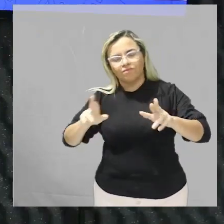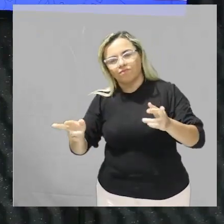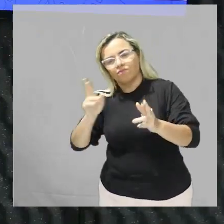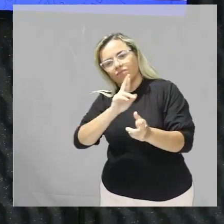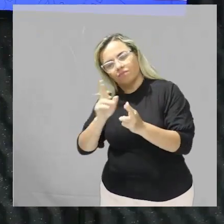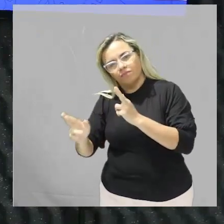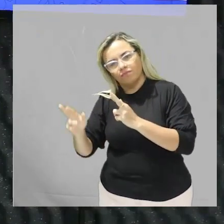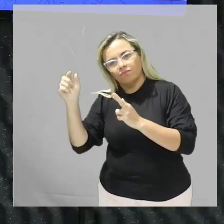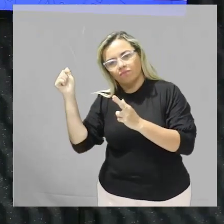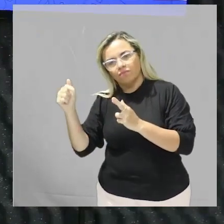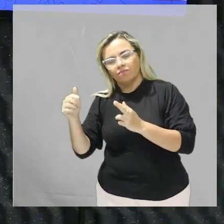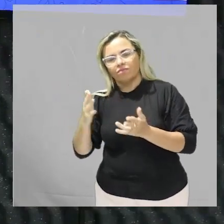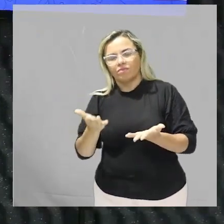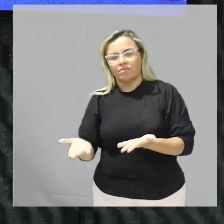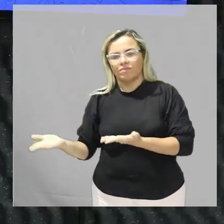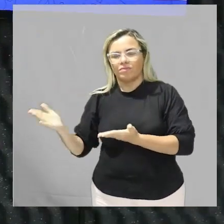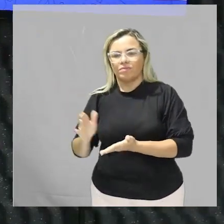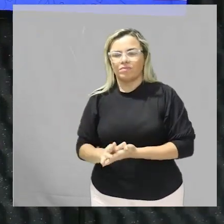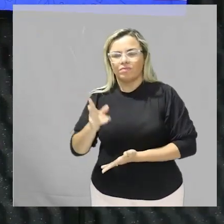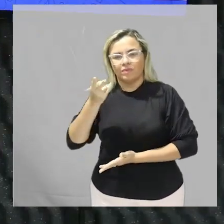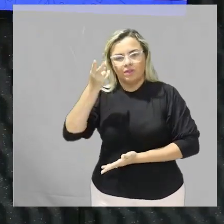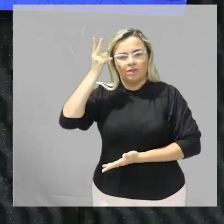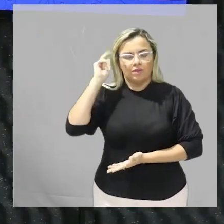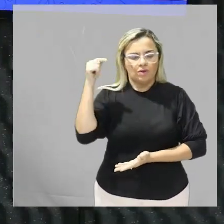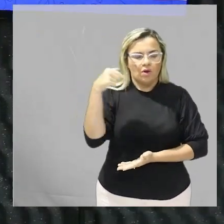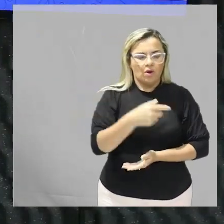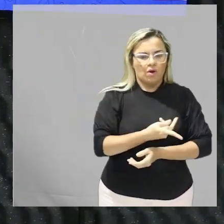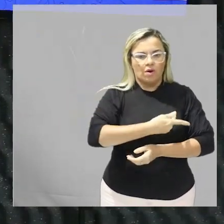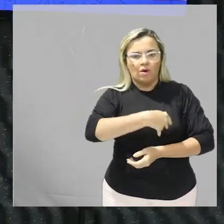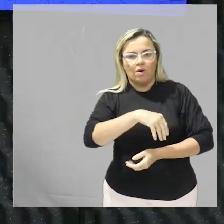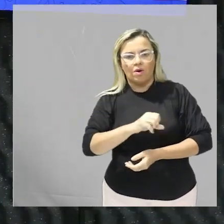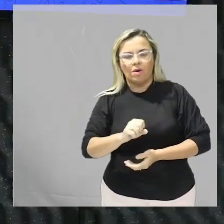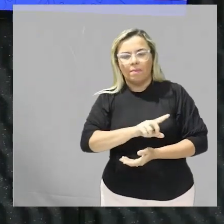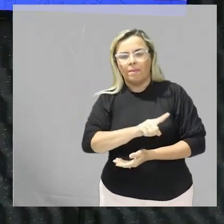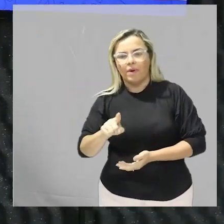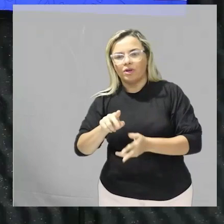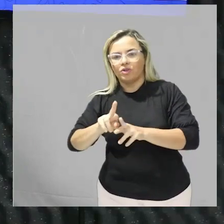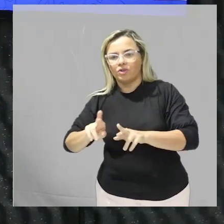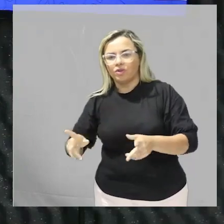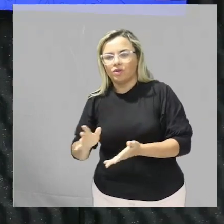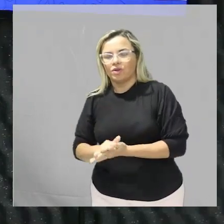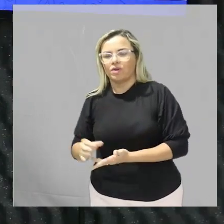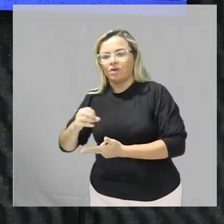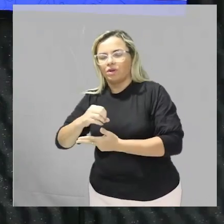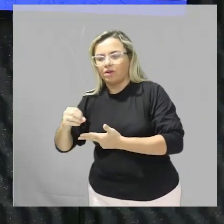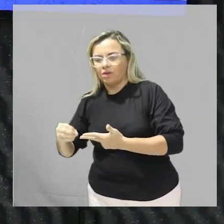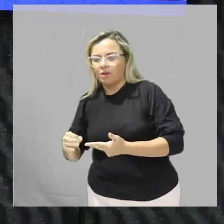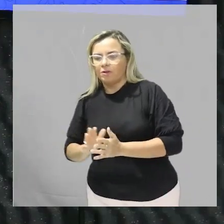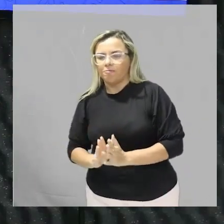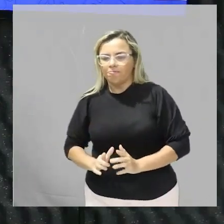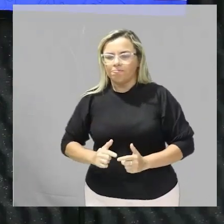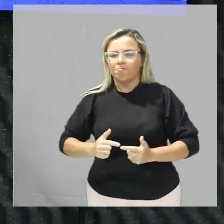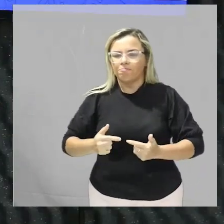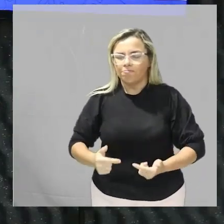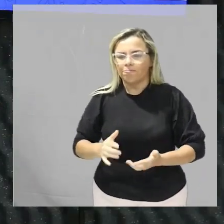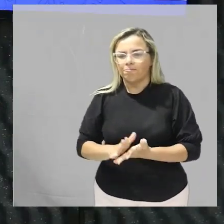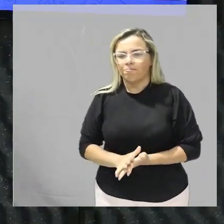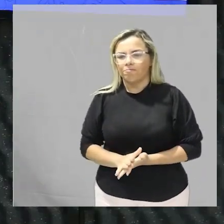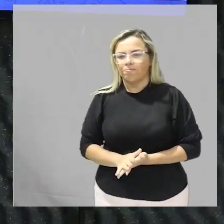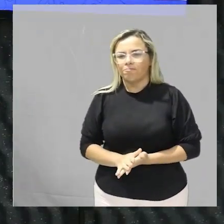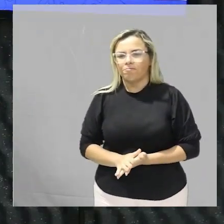relacionadas entre o vestibular do Paz UEMA com o Enem. E a gente vai tentar elencar aqui algumas